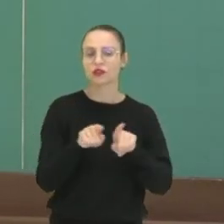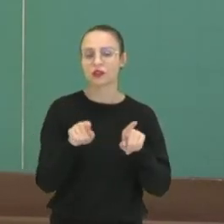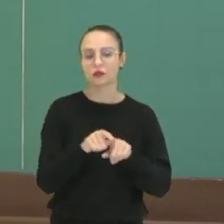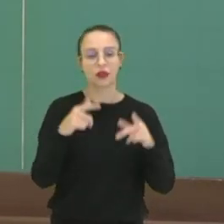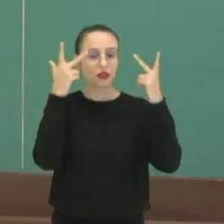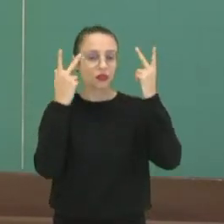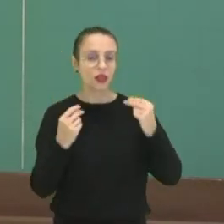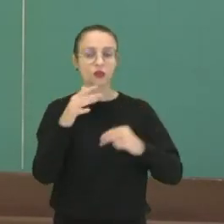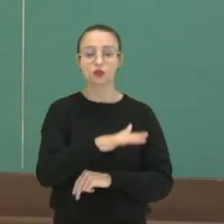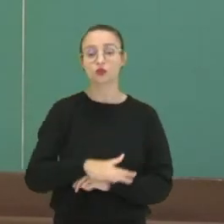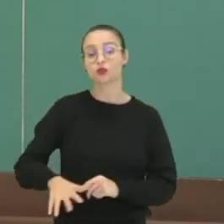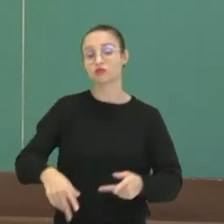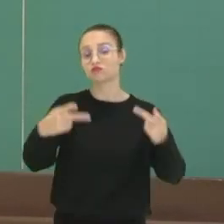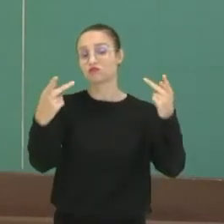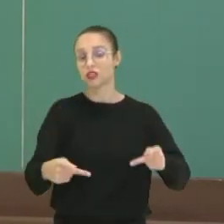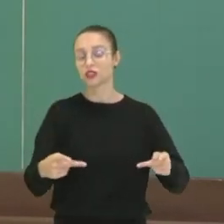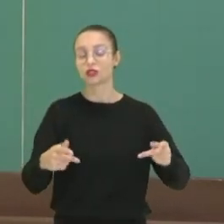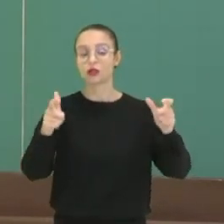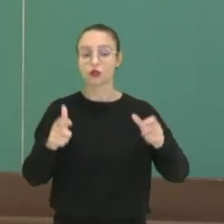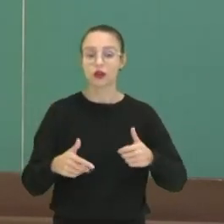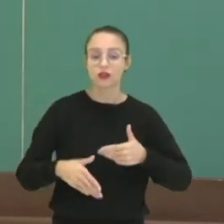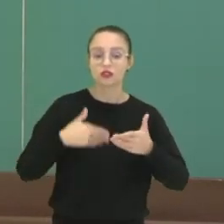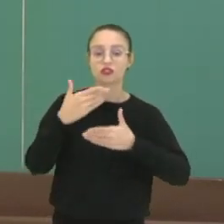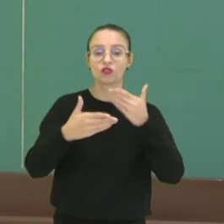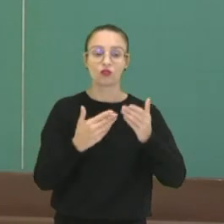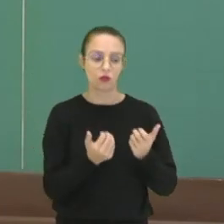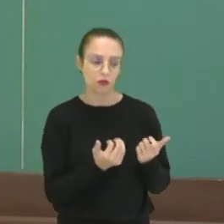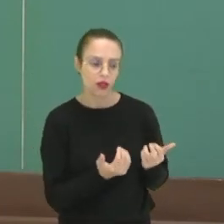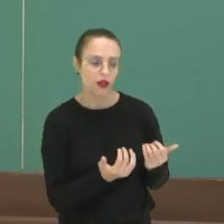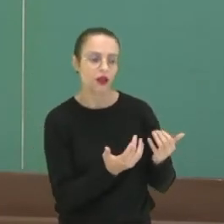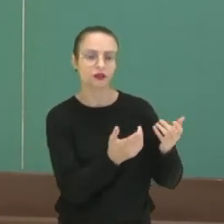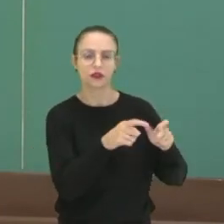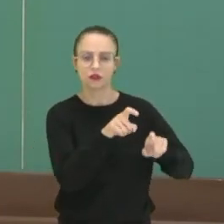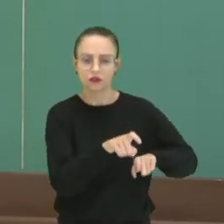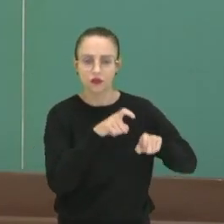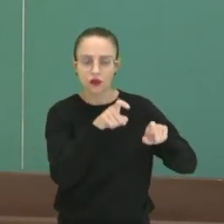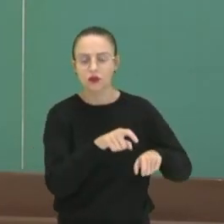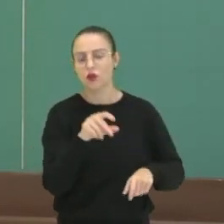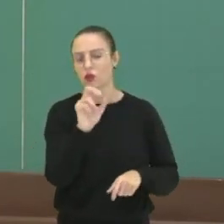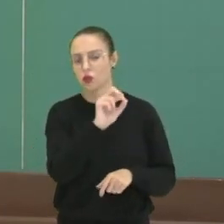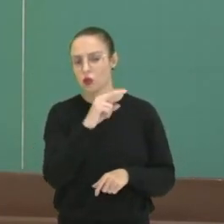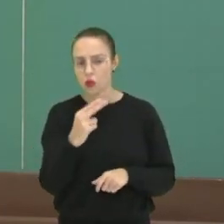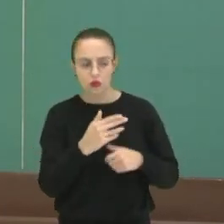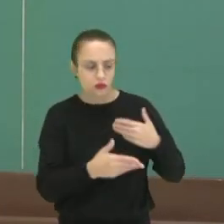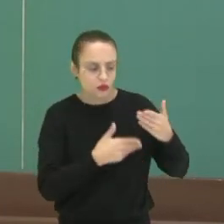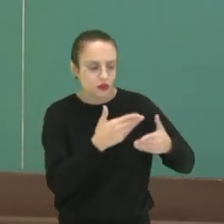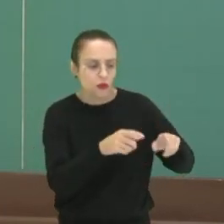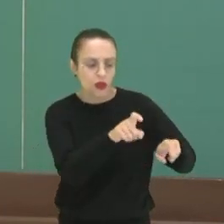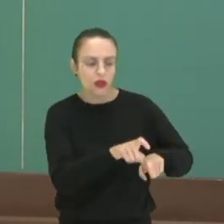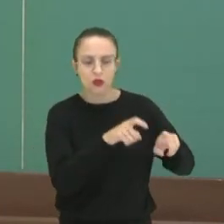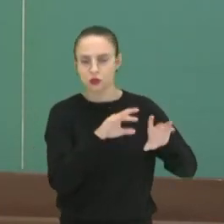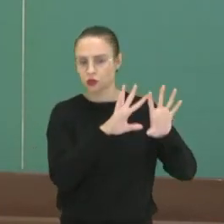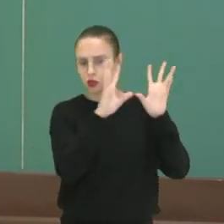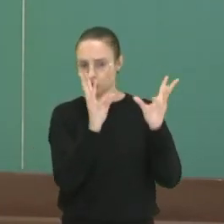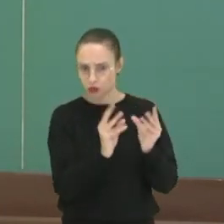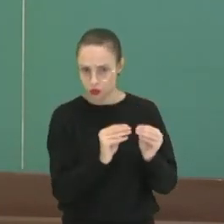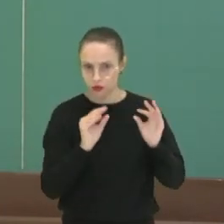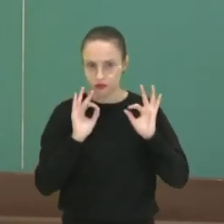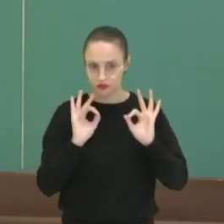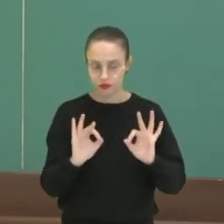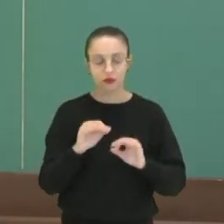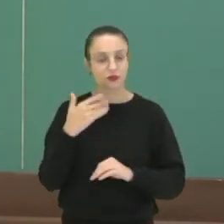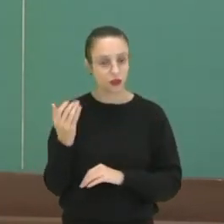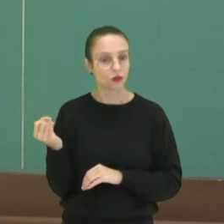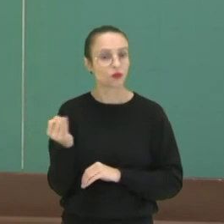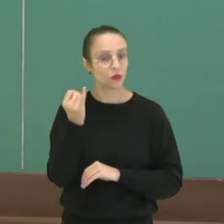natural daquele lugar de desenvolvimento de uma planta, da vegetação ou do desenvolvimento da agricultura como um todo, certo? Então é